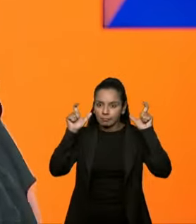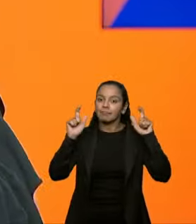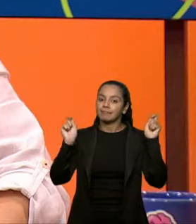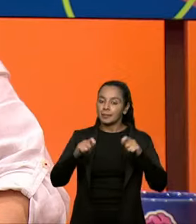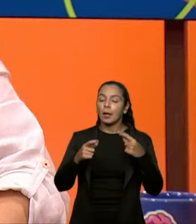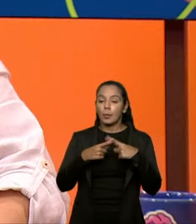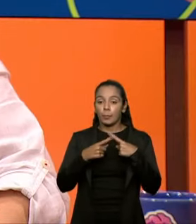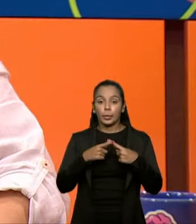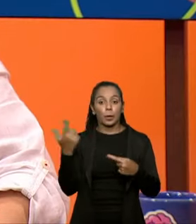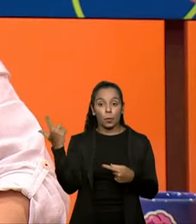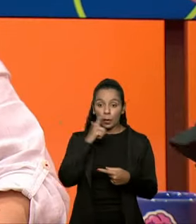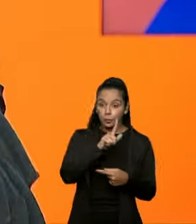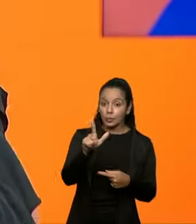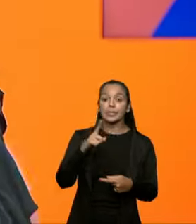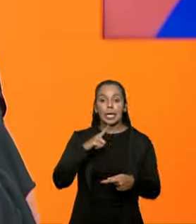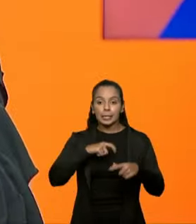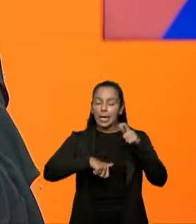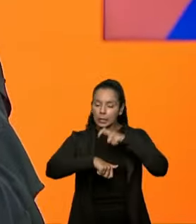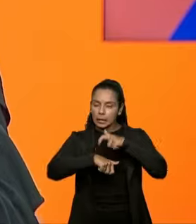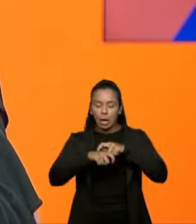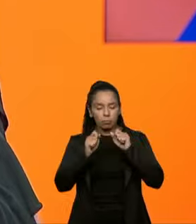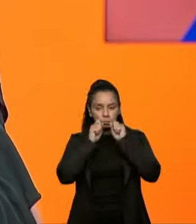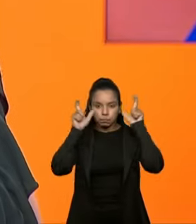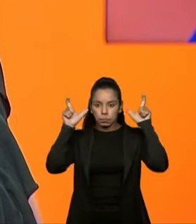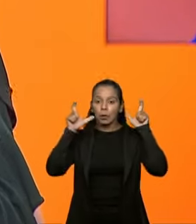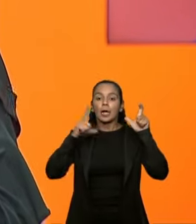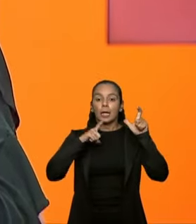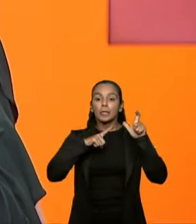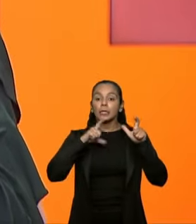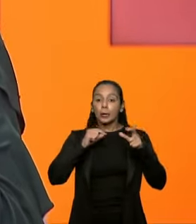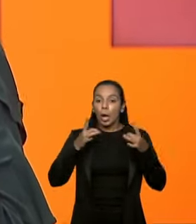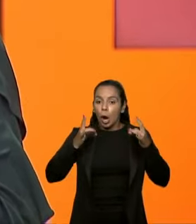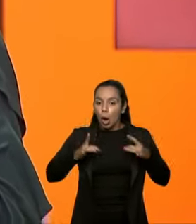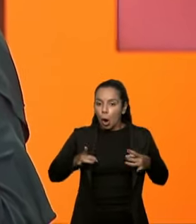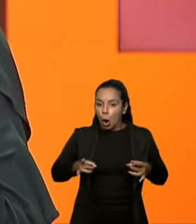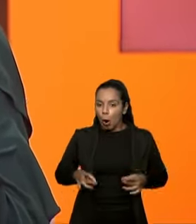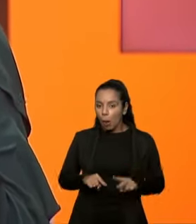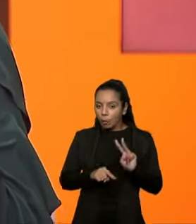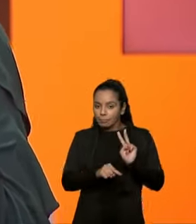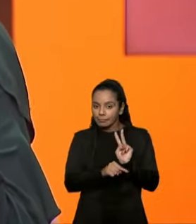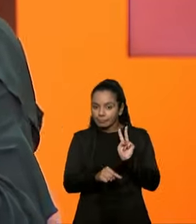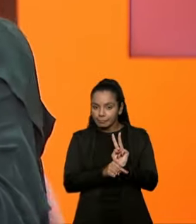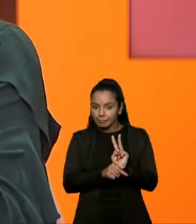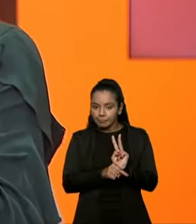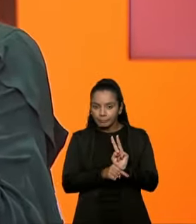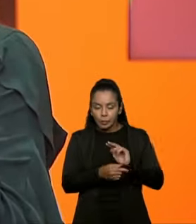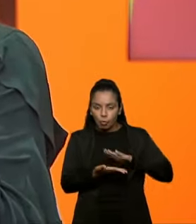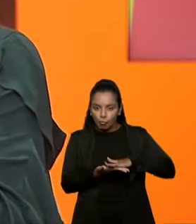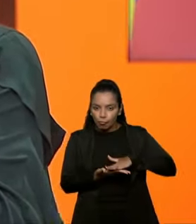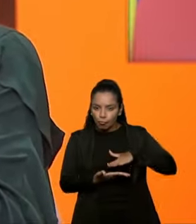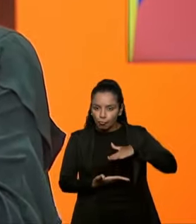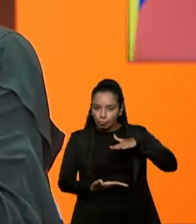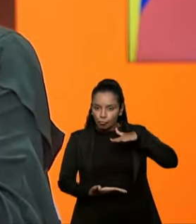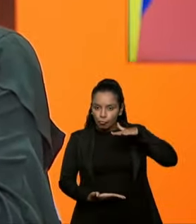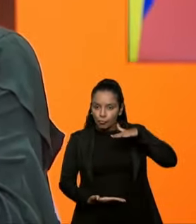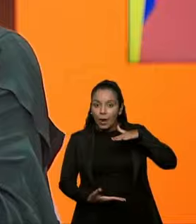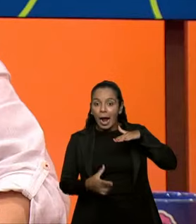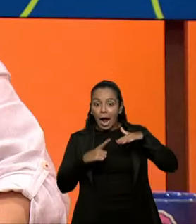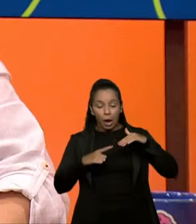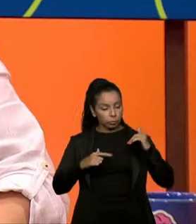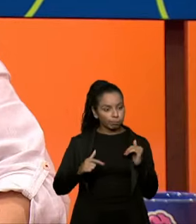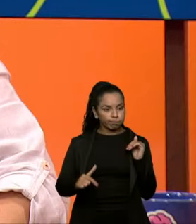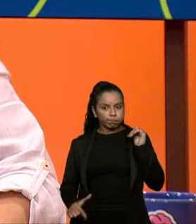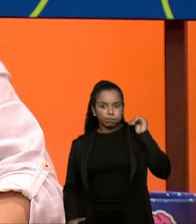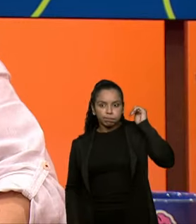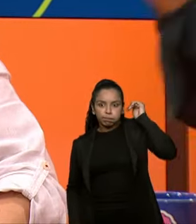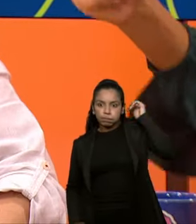vai acumulando um hormônio de vigília. Acumulo. Aí chega uma hora que eu tenho um platô desse hormônio